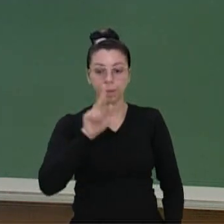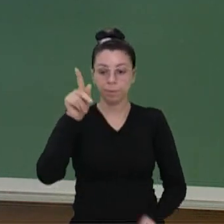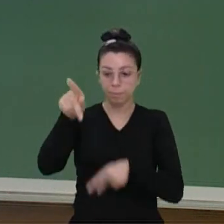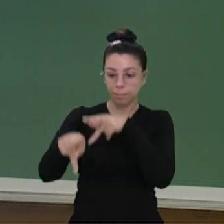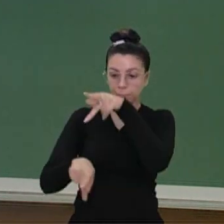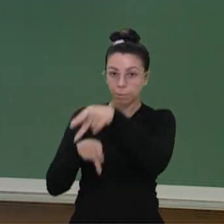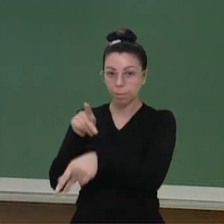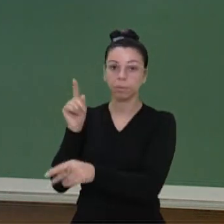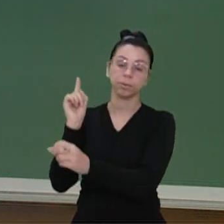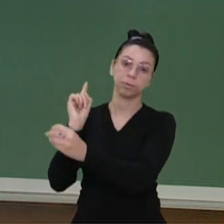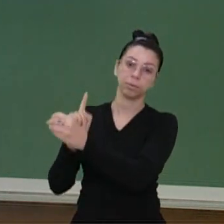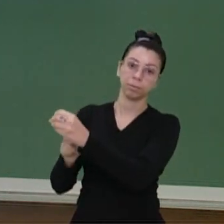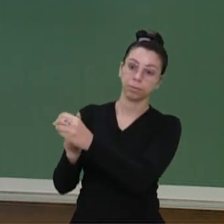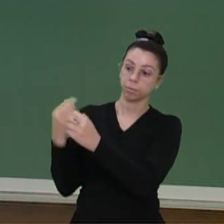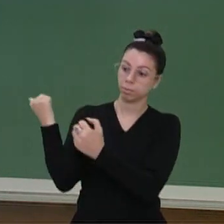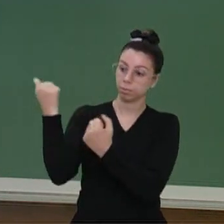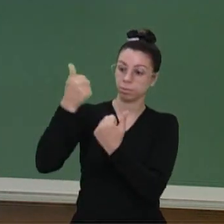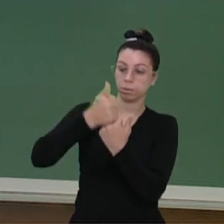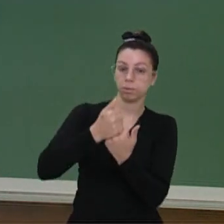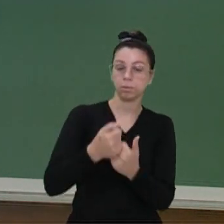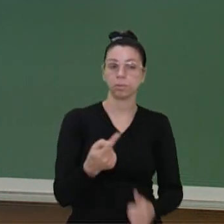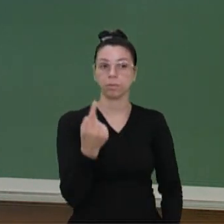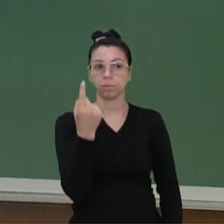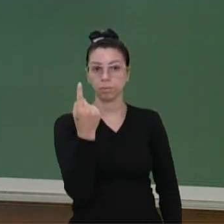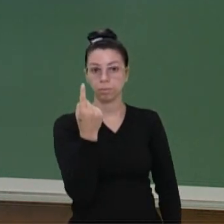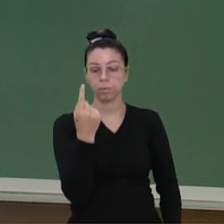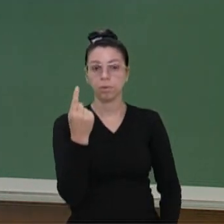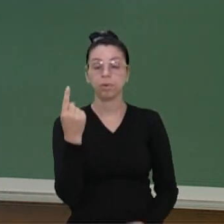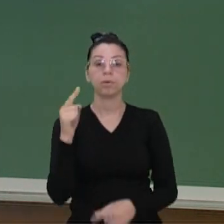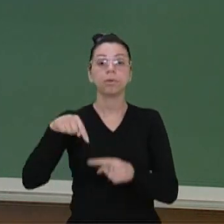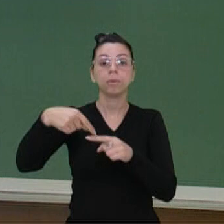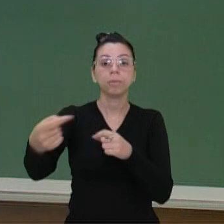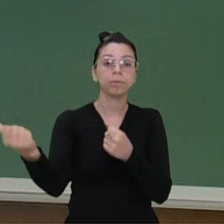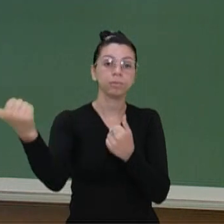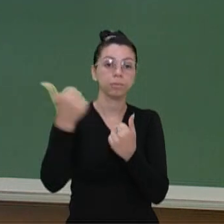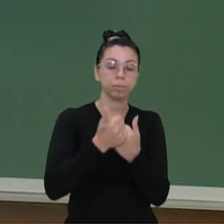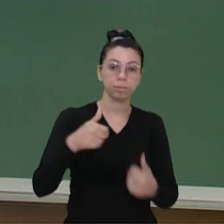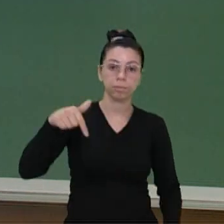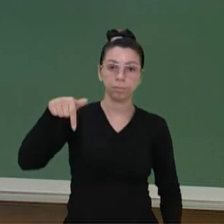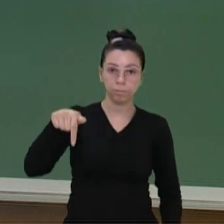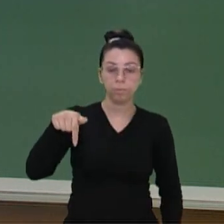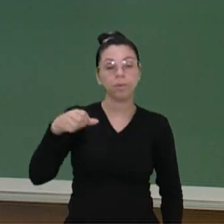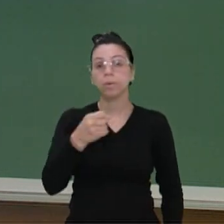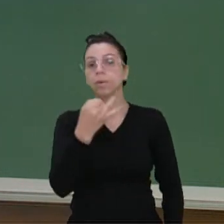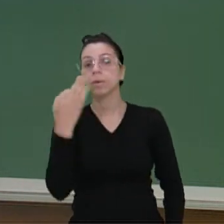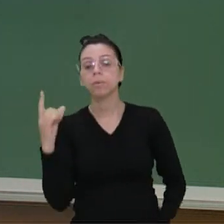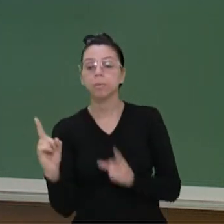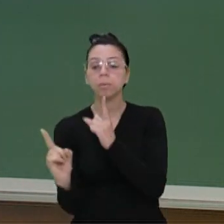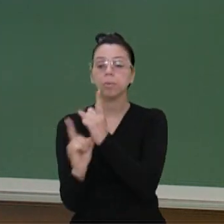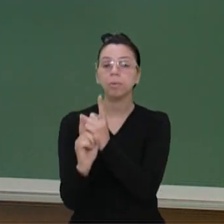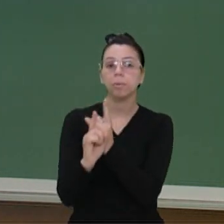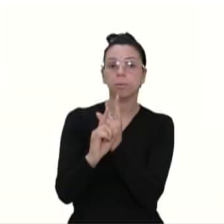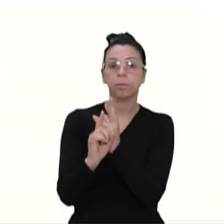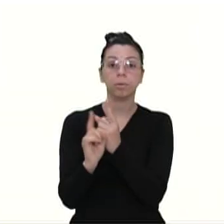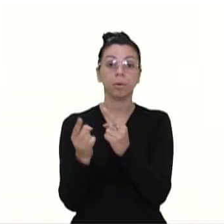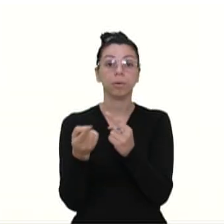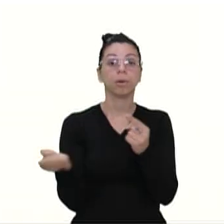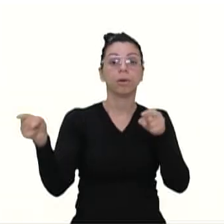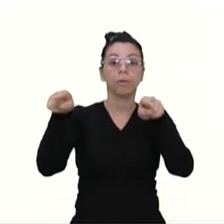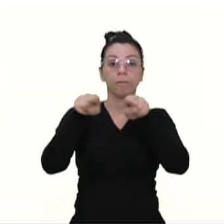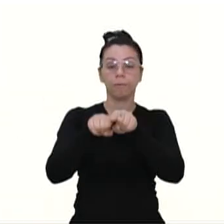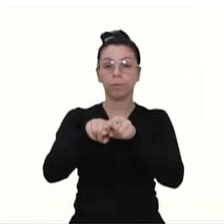da cidade B, substitui o 1, depois substitui o 7 e encontra a população da cidade. Já volta com a